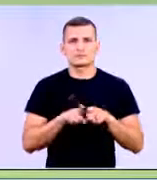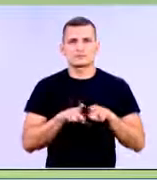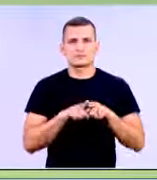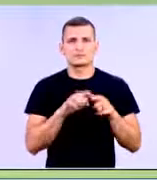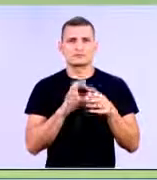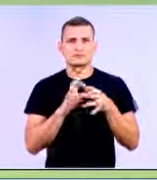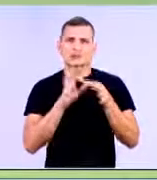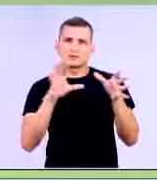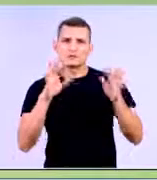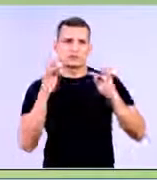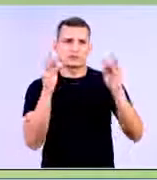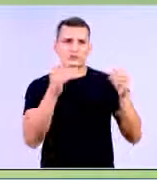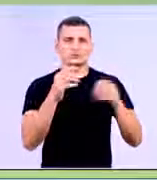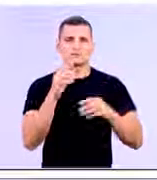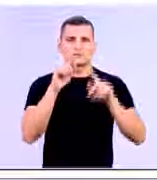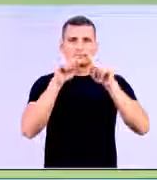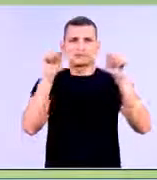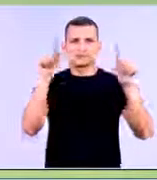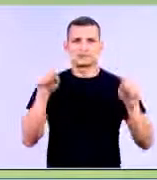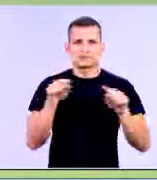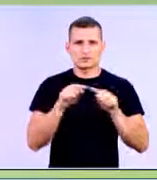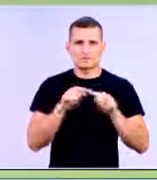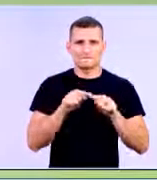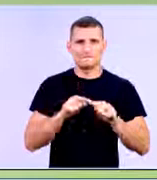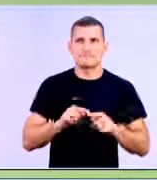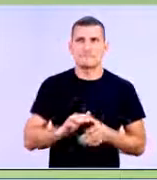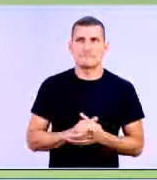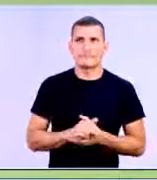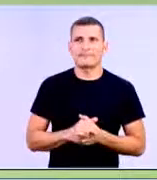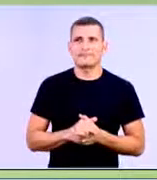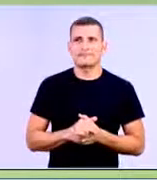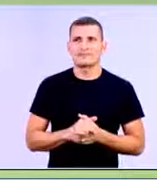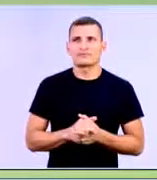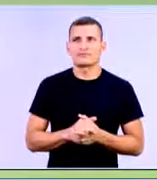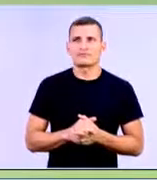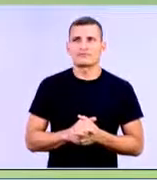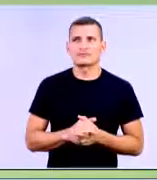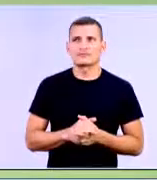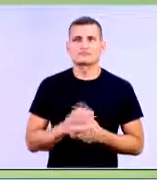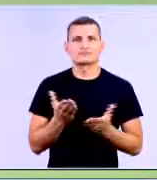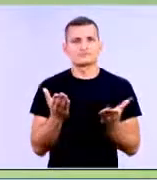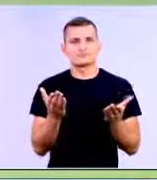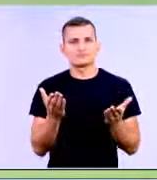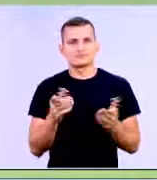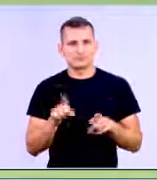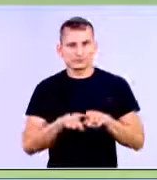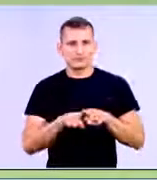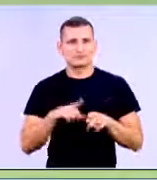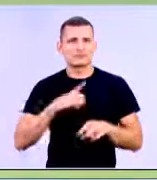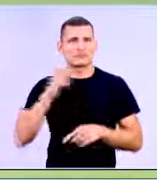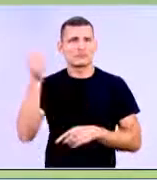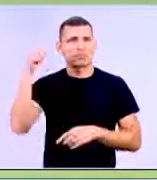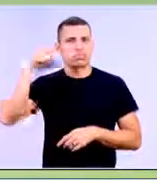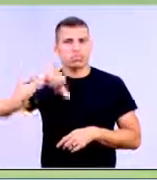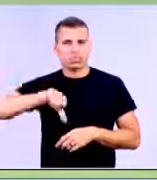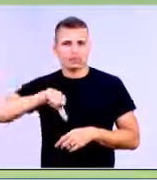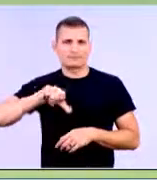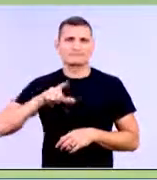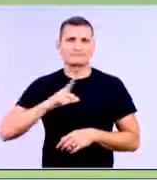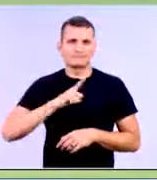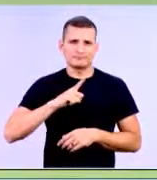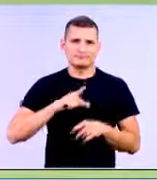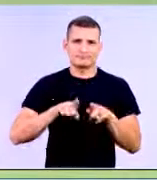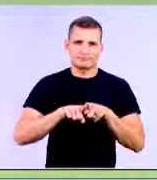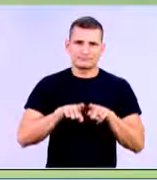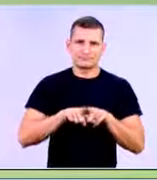os funcionários, certo? Agora, nem tudo são flores, há os fracassos também que a gente tem que pontuar aqui, né?